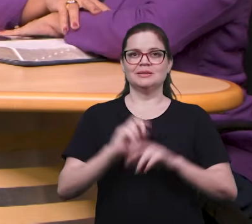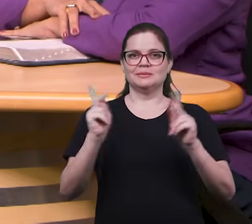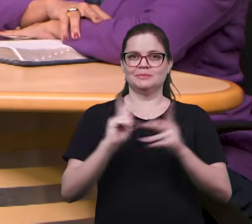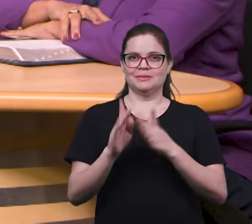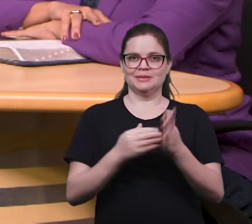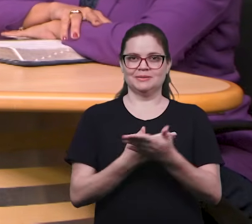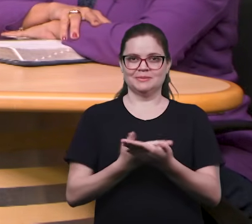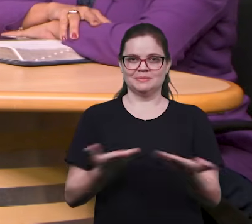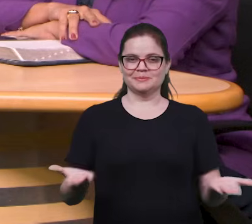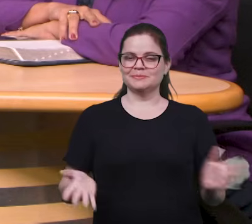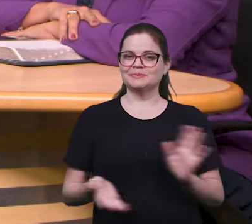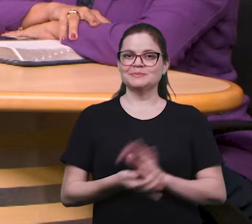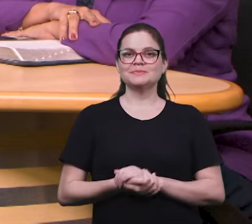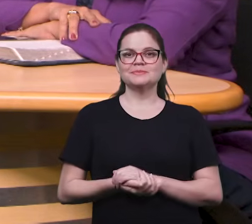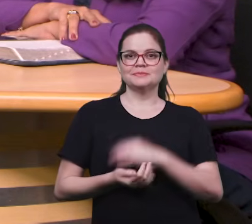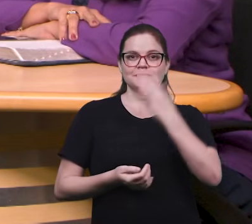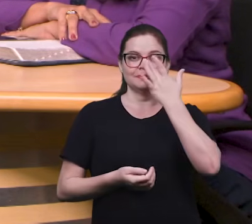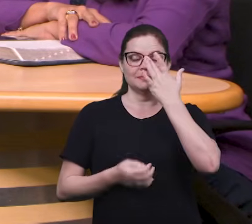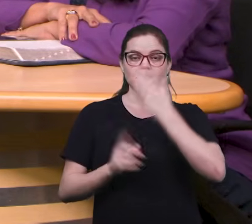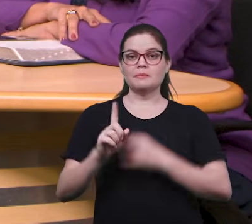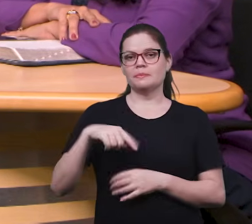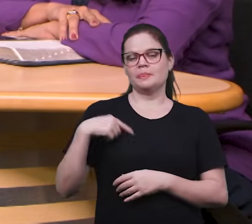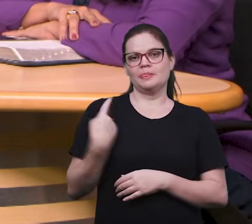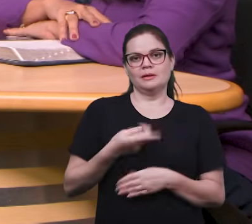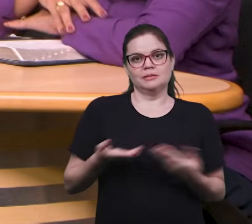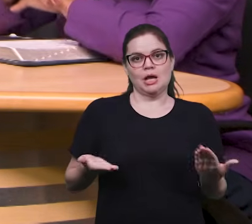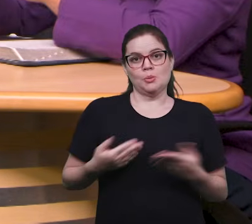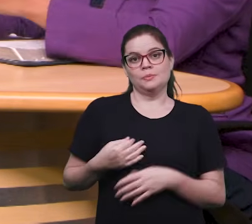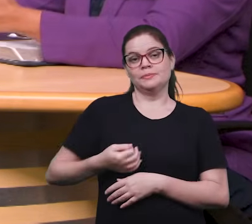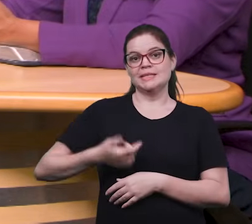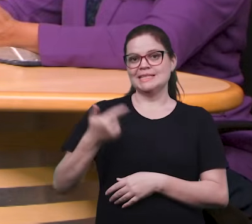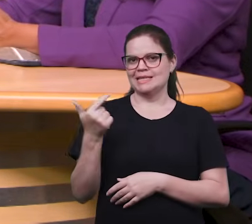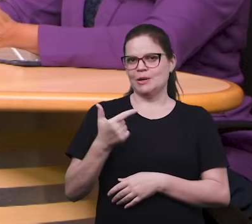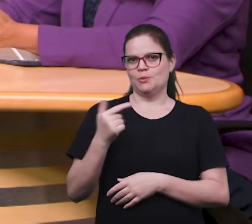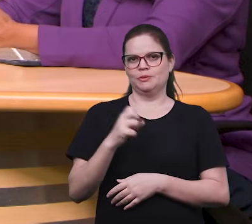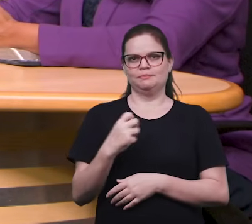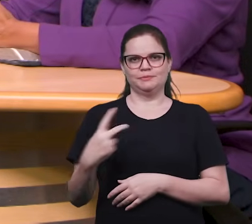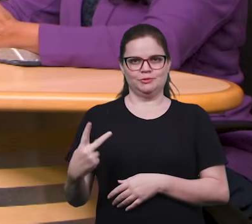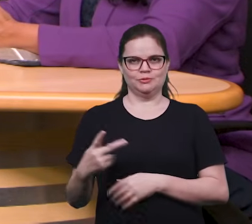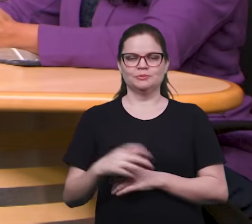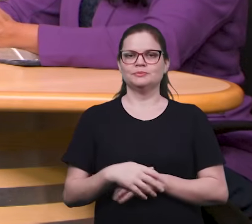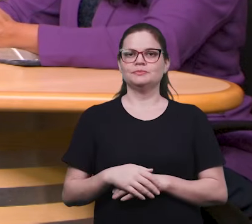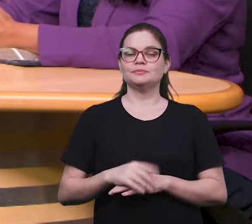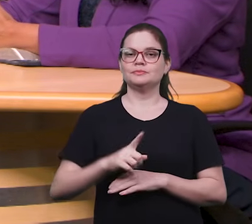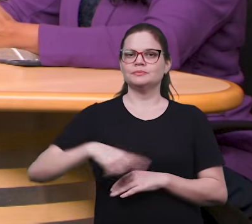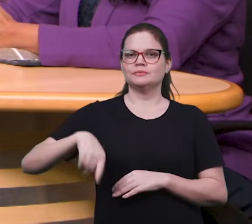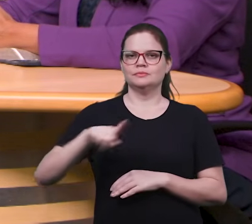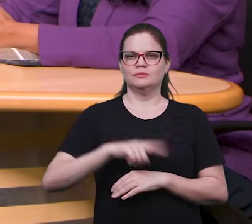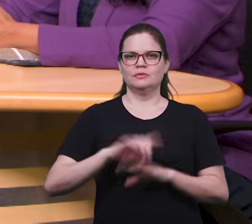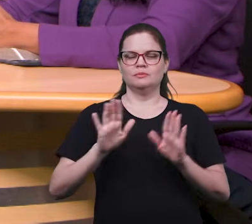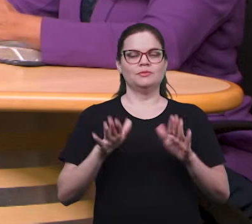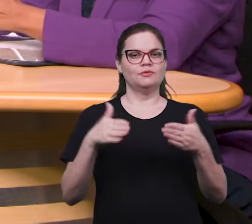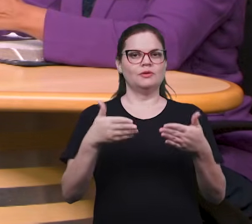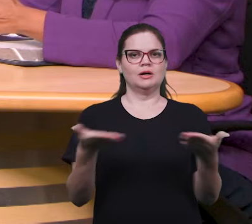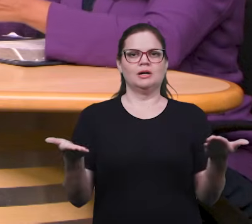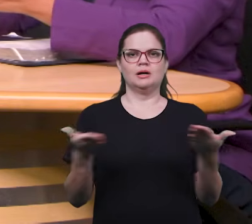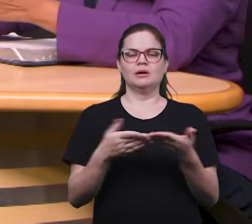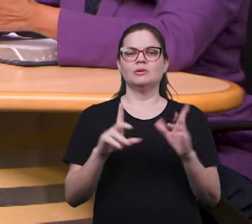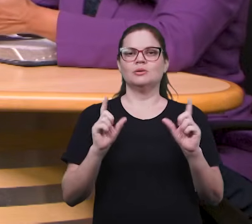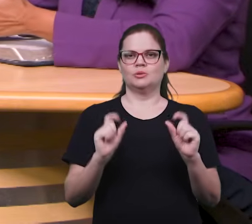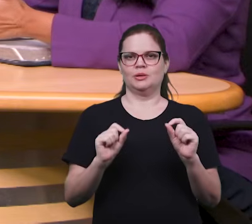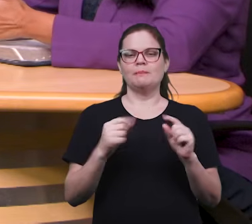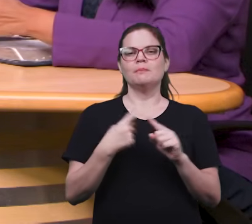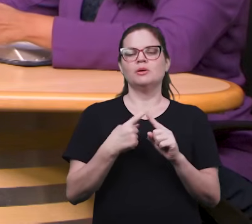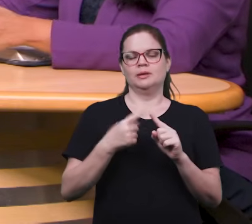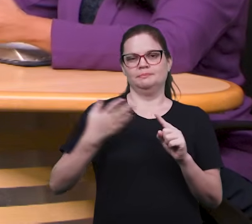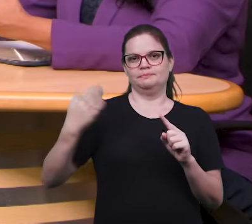do Senhor. Nós estamos então nesse segundo episódio e vamos tratar aqui de modo específico. No primeiro